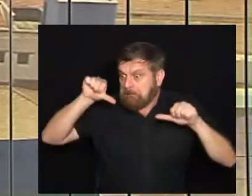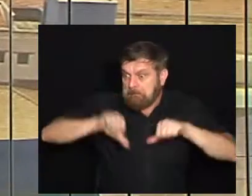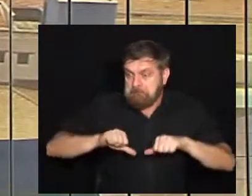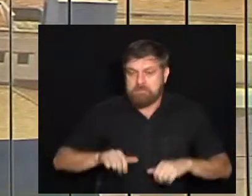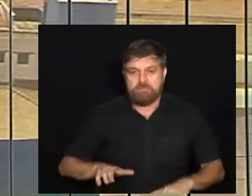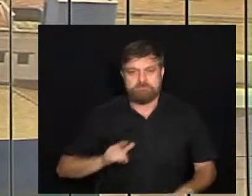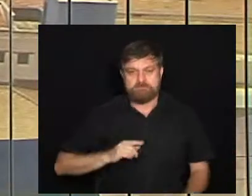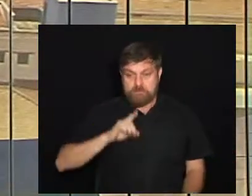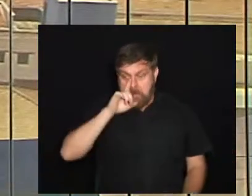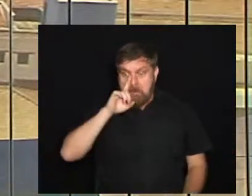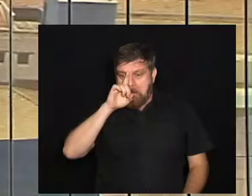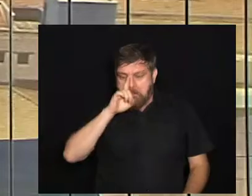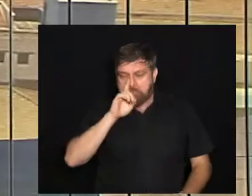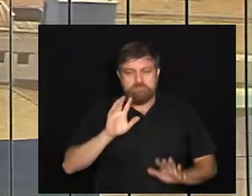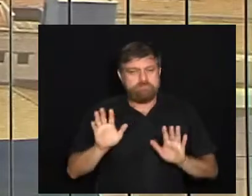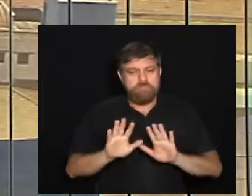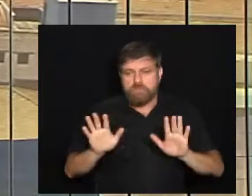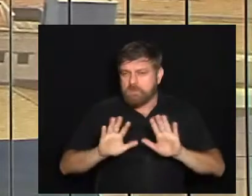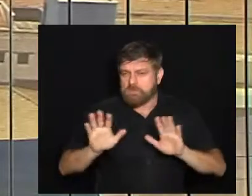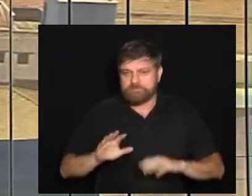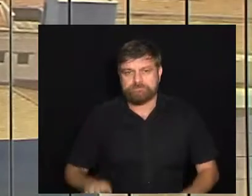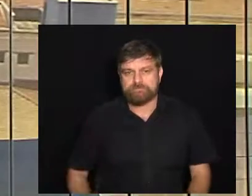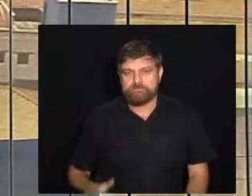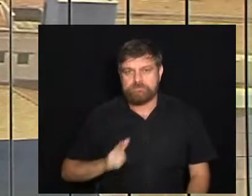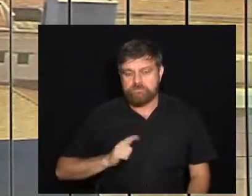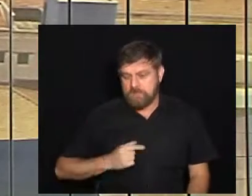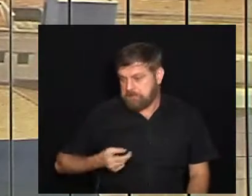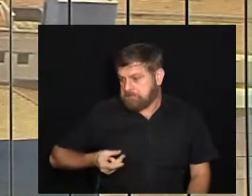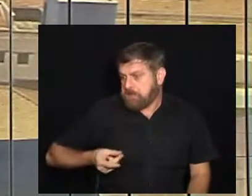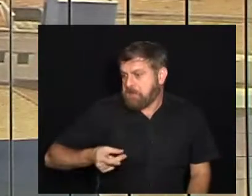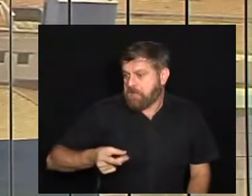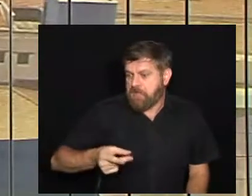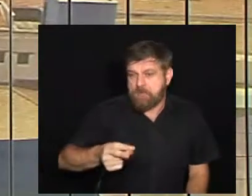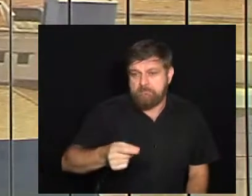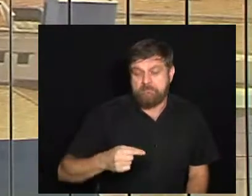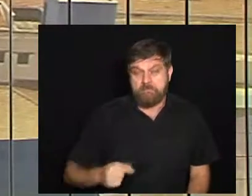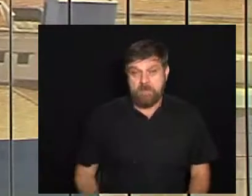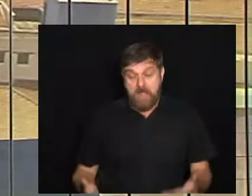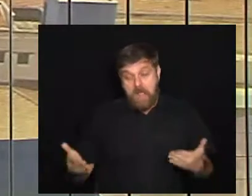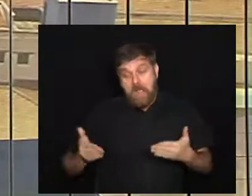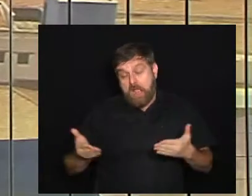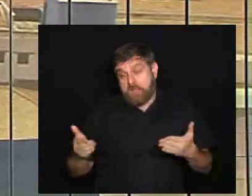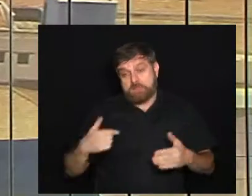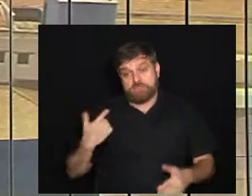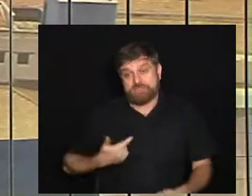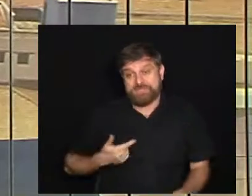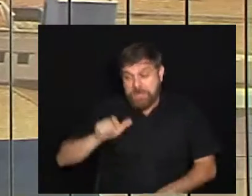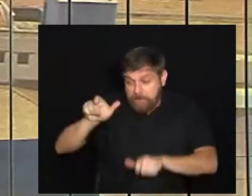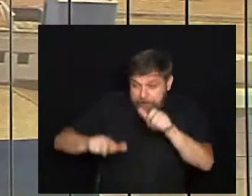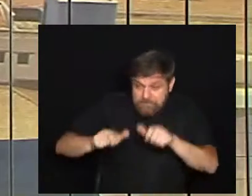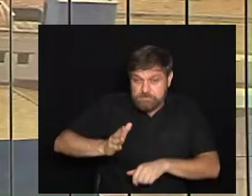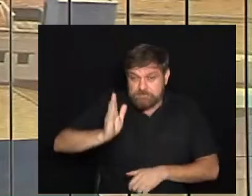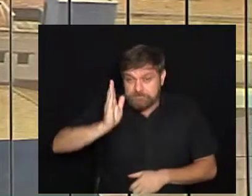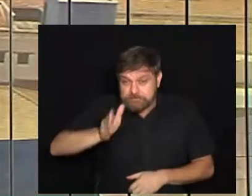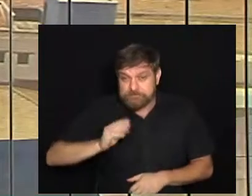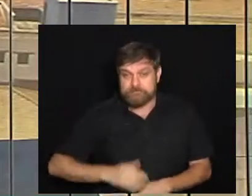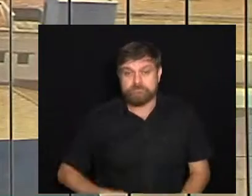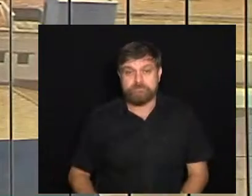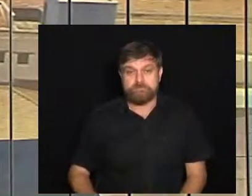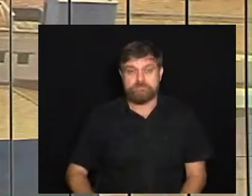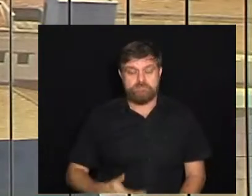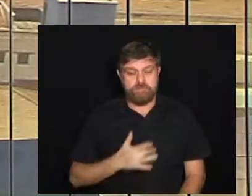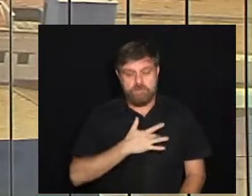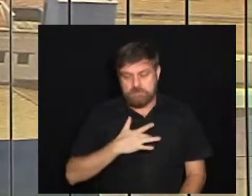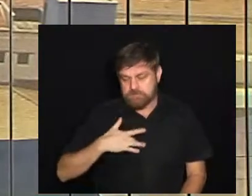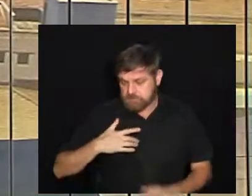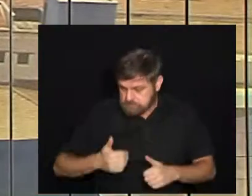provocam efetivamente nenhum tipo de prejuízo de médio e longo prazo até o que se sabe até hoje né tem vários pacientes já recuperados